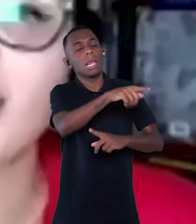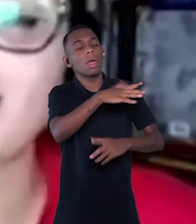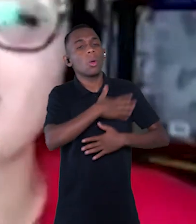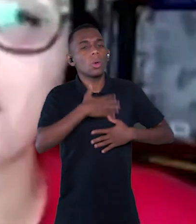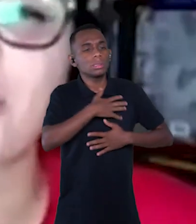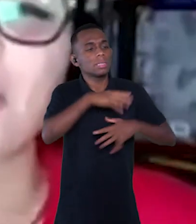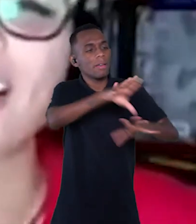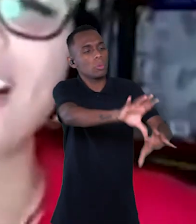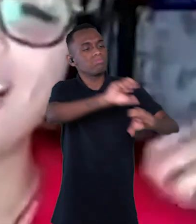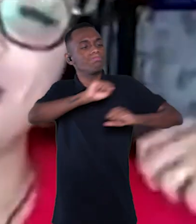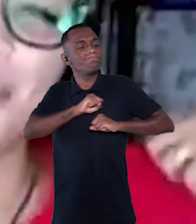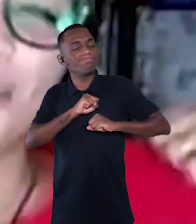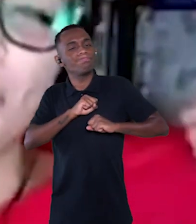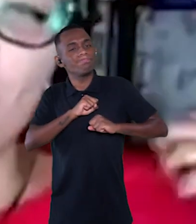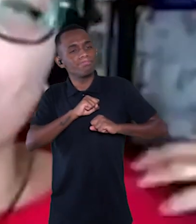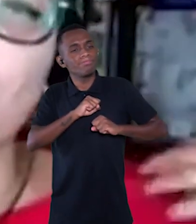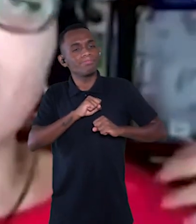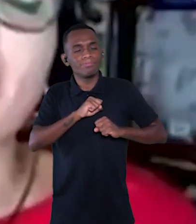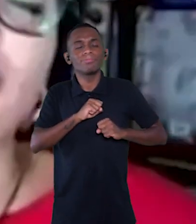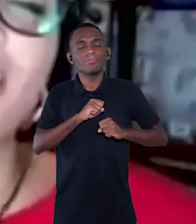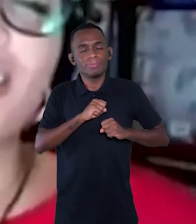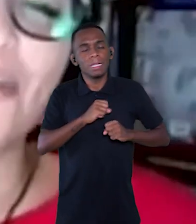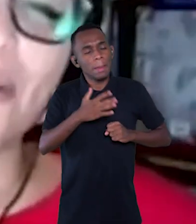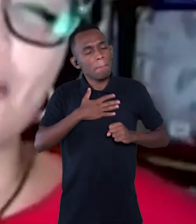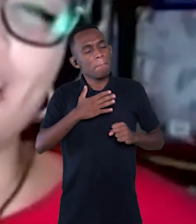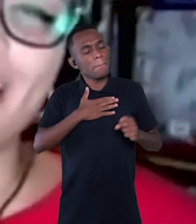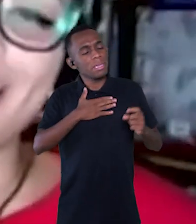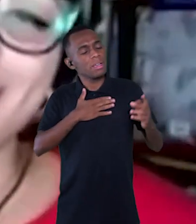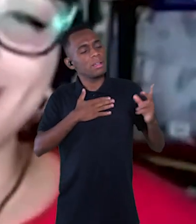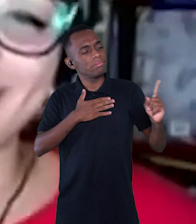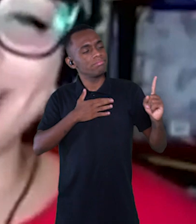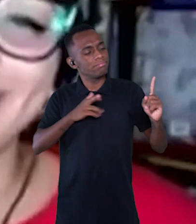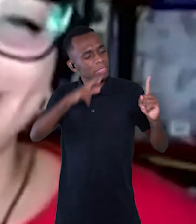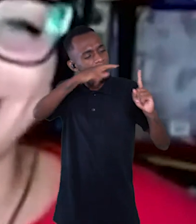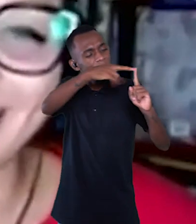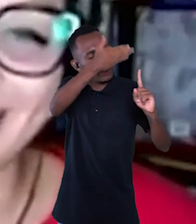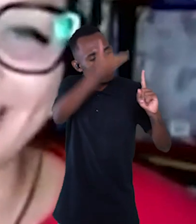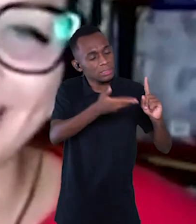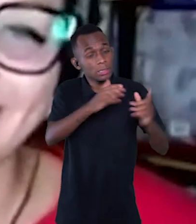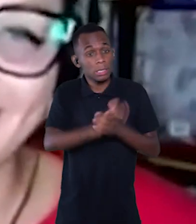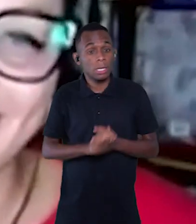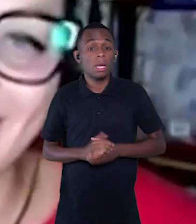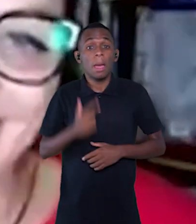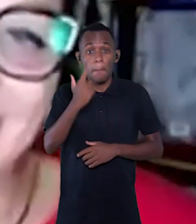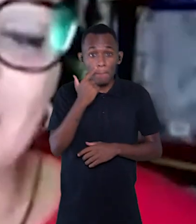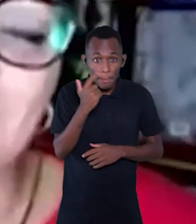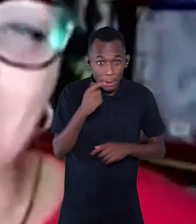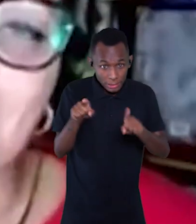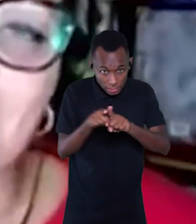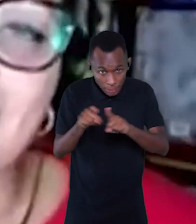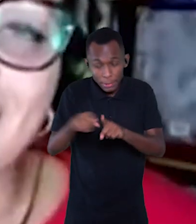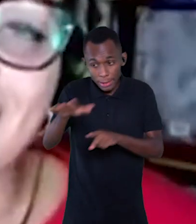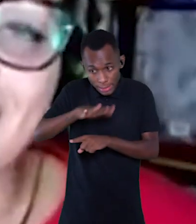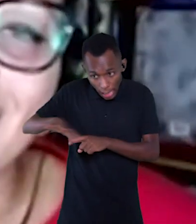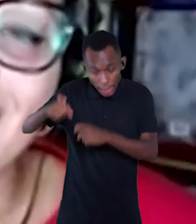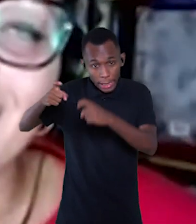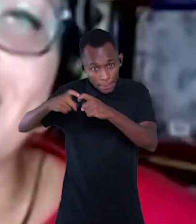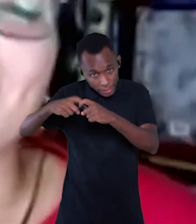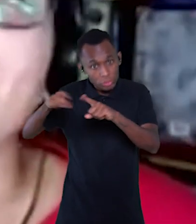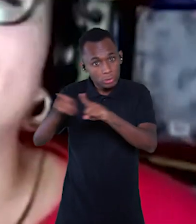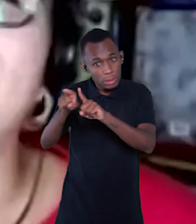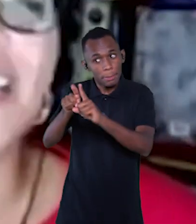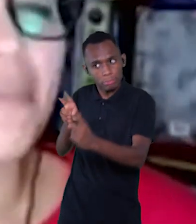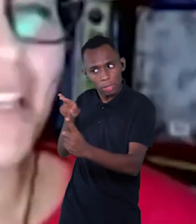muito enriquecedor para mim. Eu gosto demais de tê-la como referência. E seu pai também é referência como médico